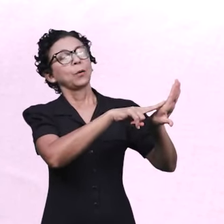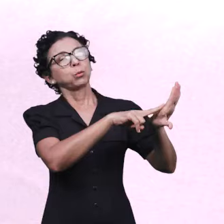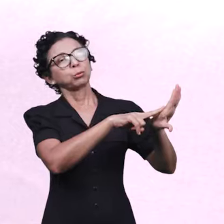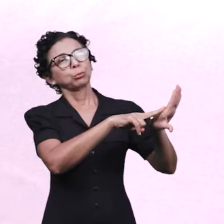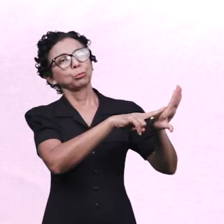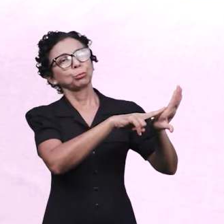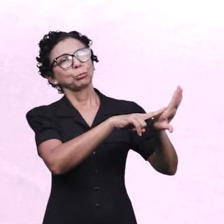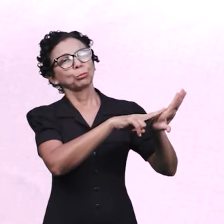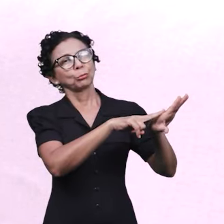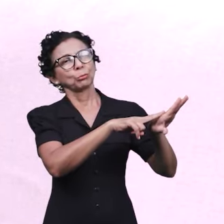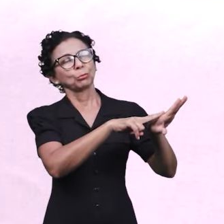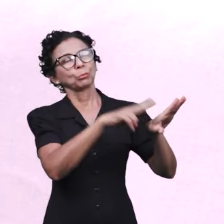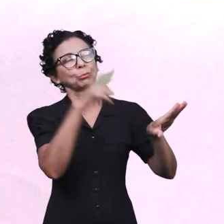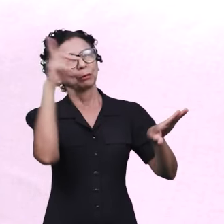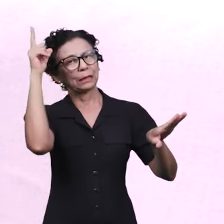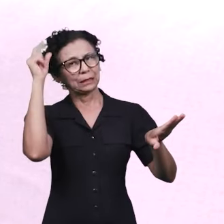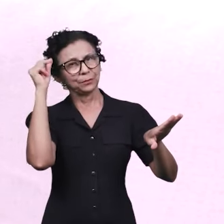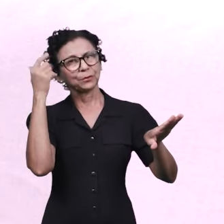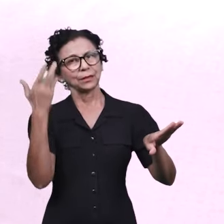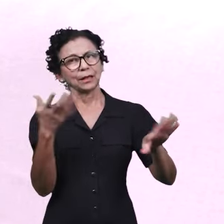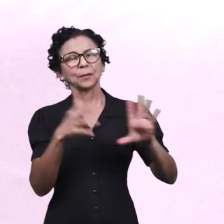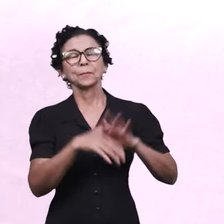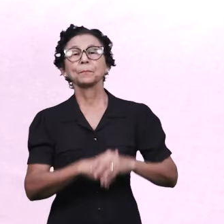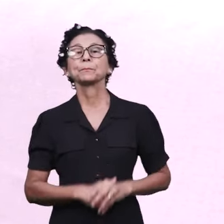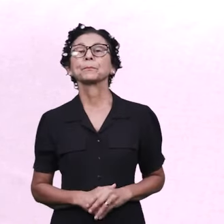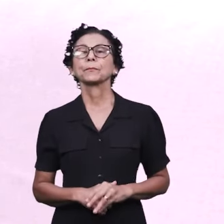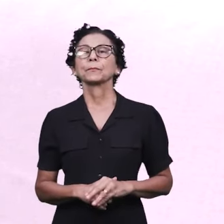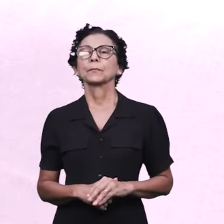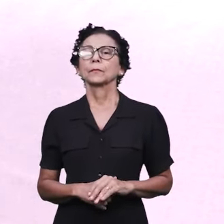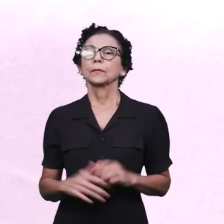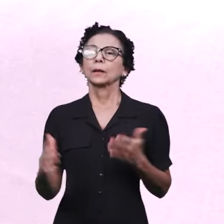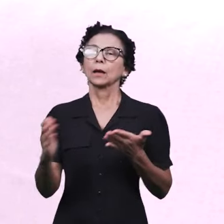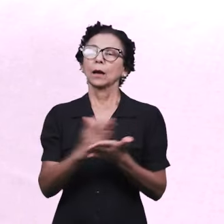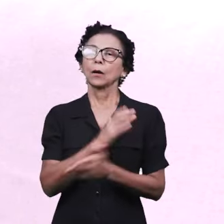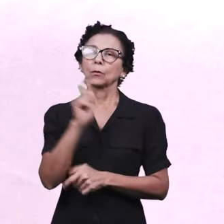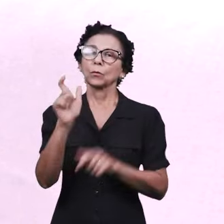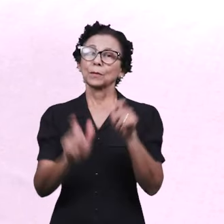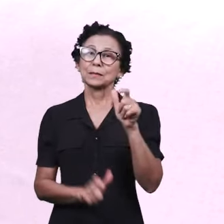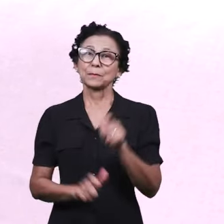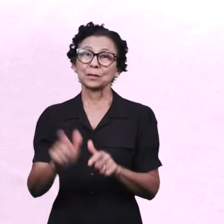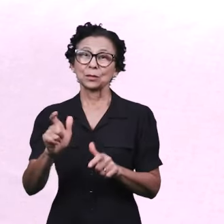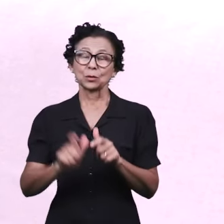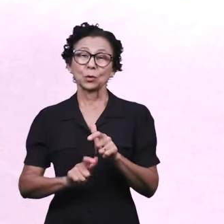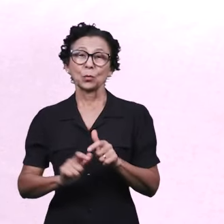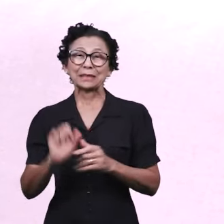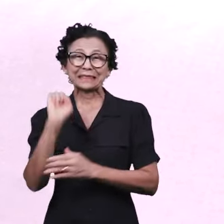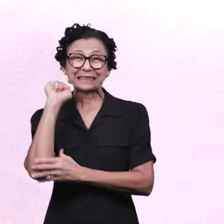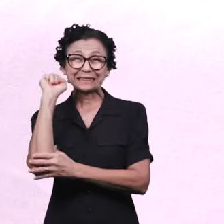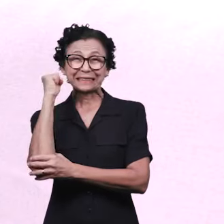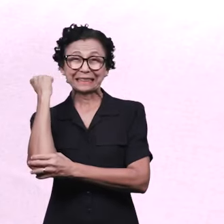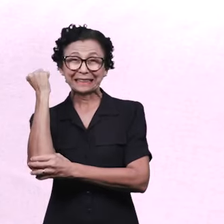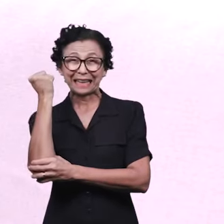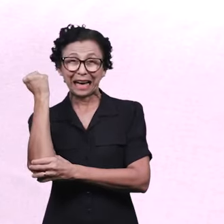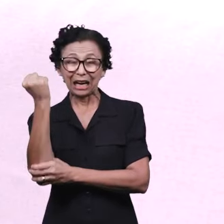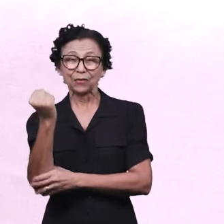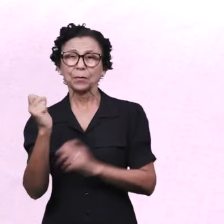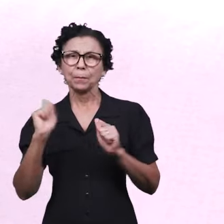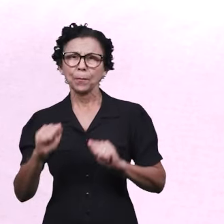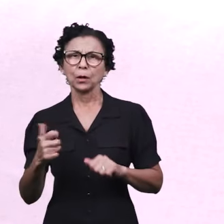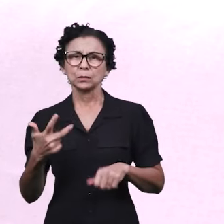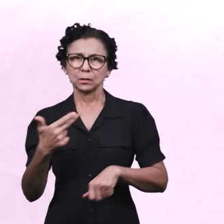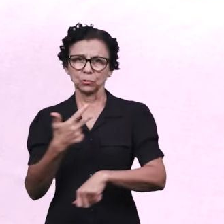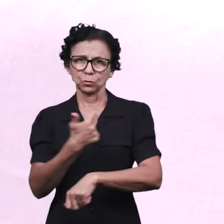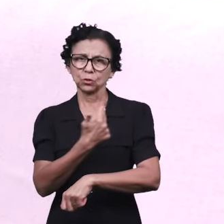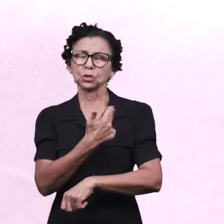um outro adendo que eu queria gostaria de fazer é que em casos mais avançados em casos mais graves a cirurgia ela pode sim ser